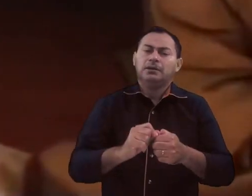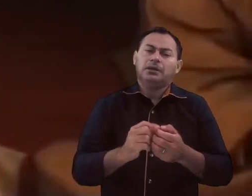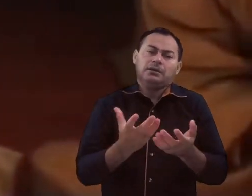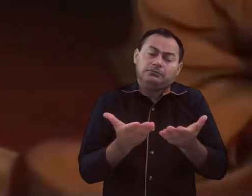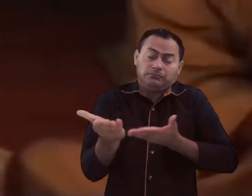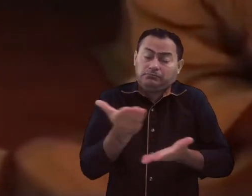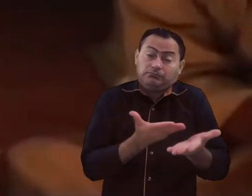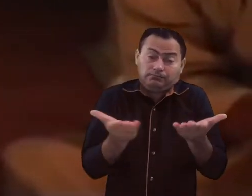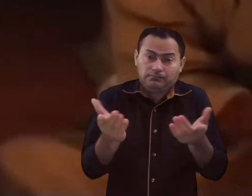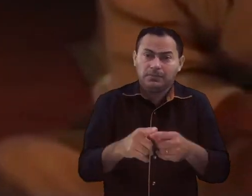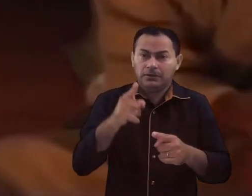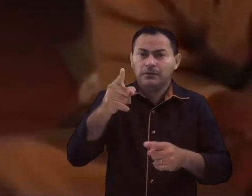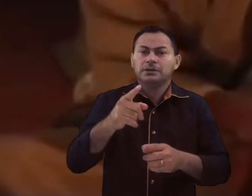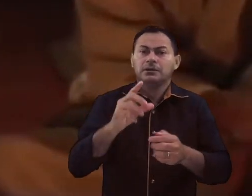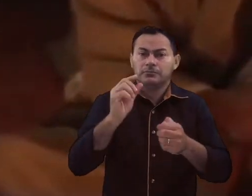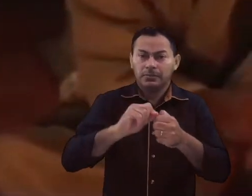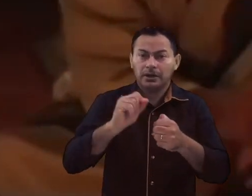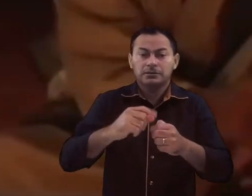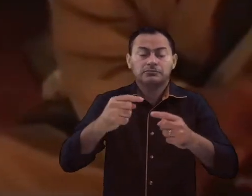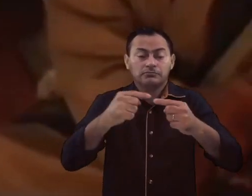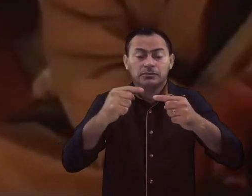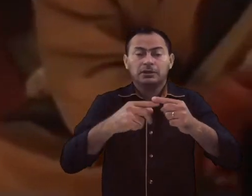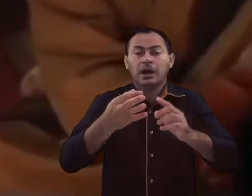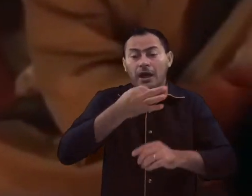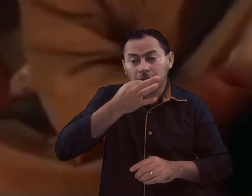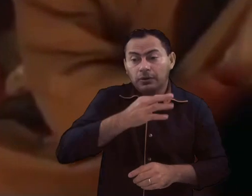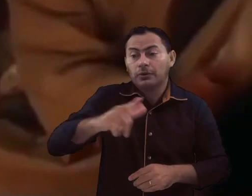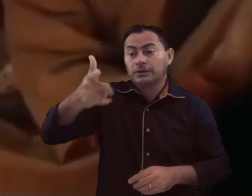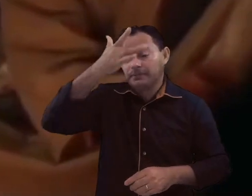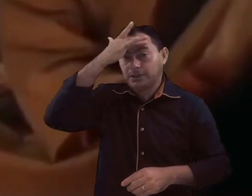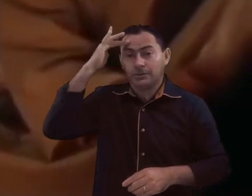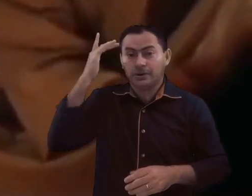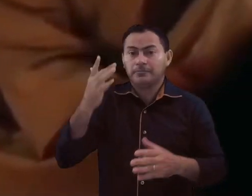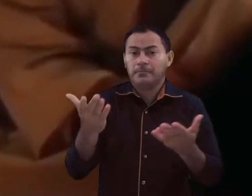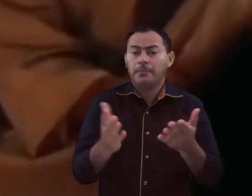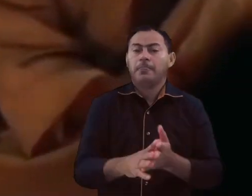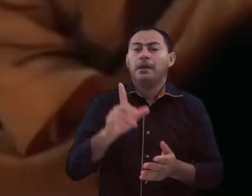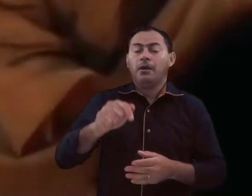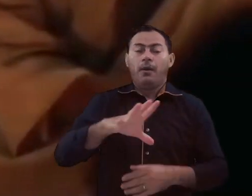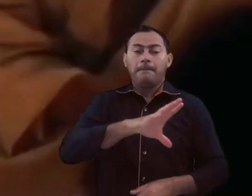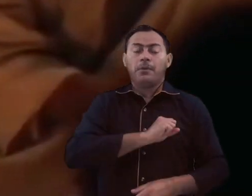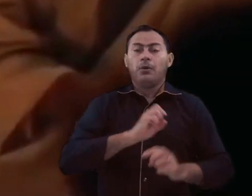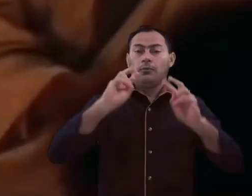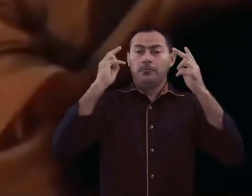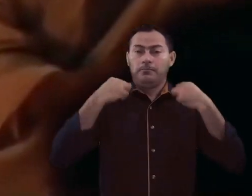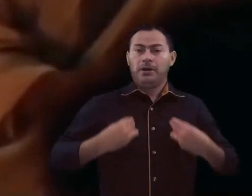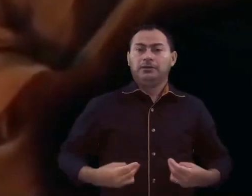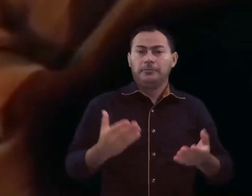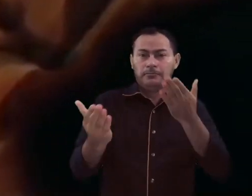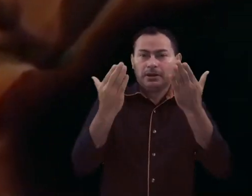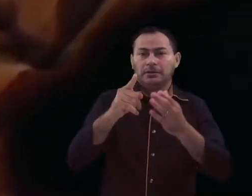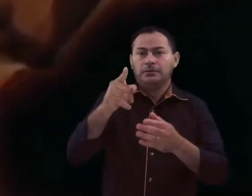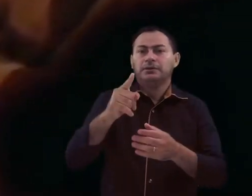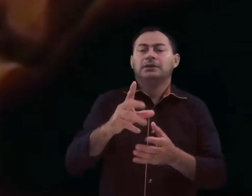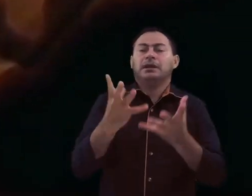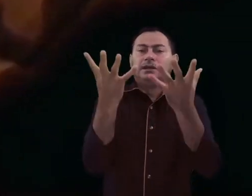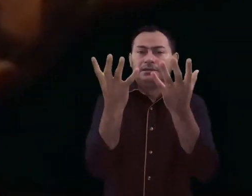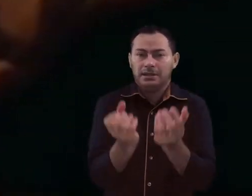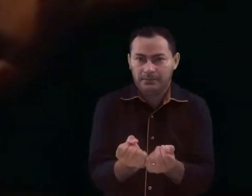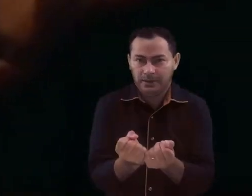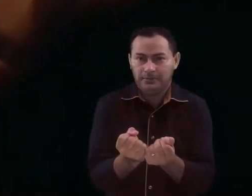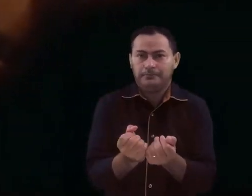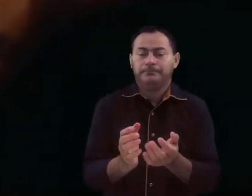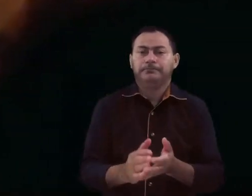amar condicionalmente. Você reage de acordo com a atitude da outra pessoa. Este é o amor humano e se baseia no que